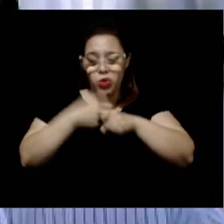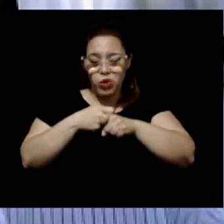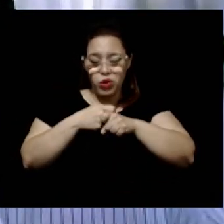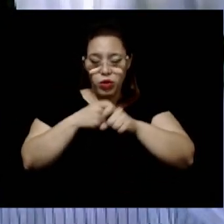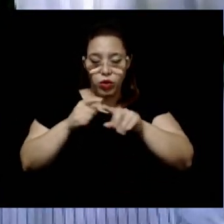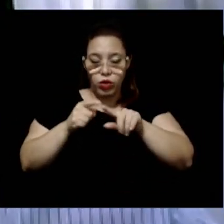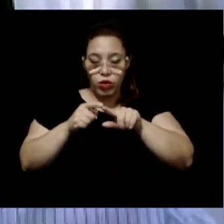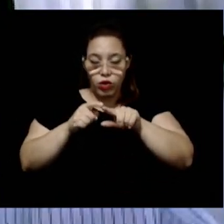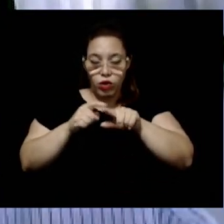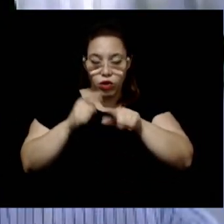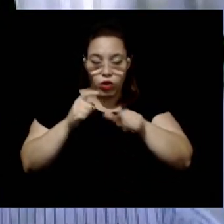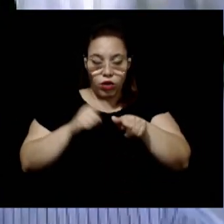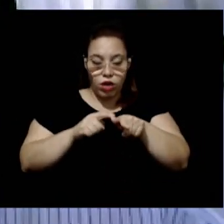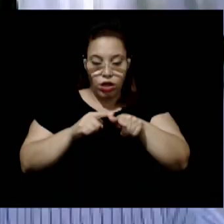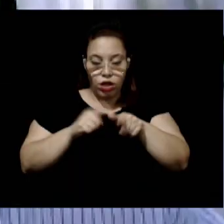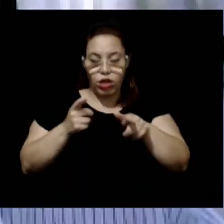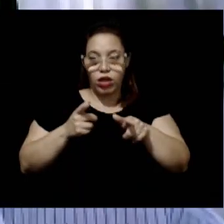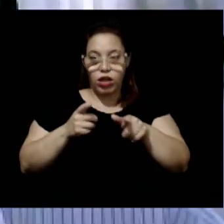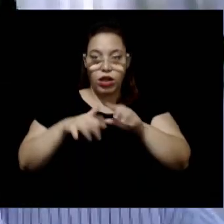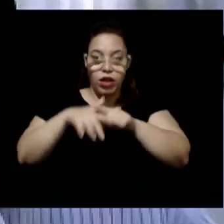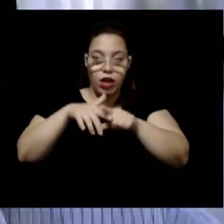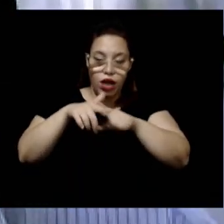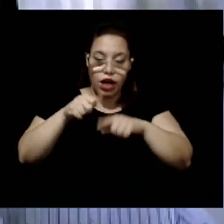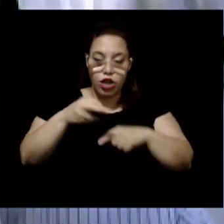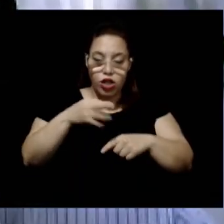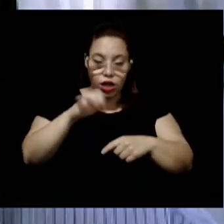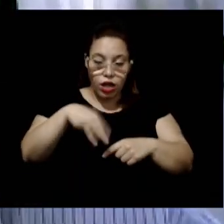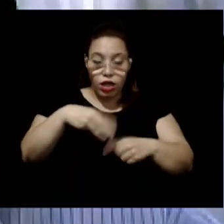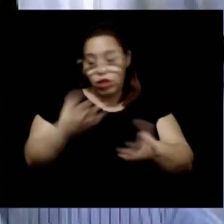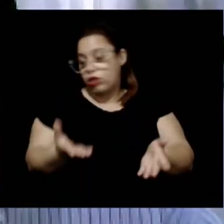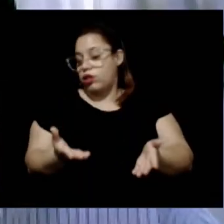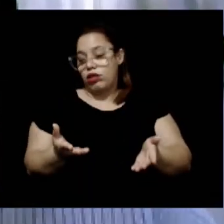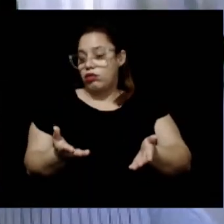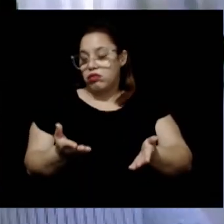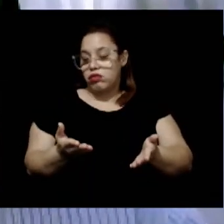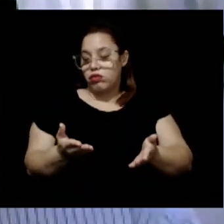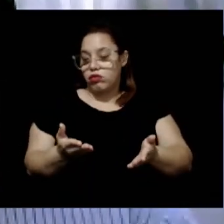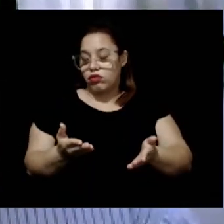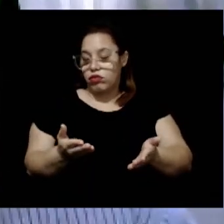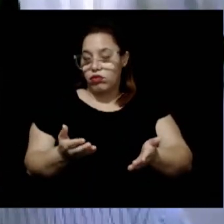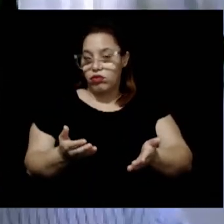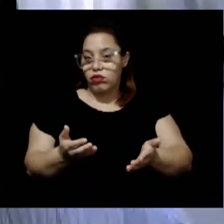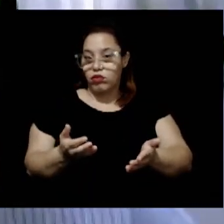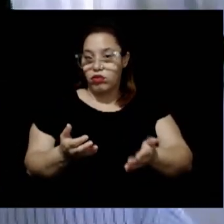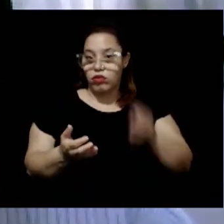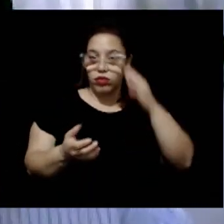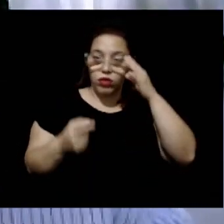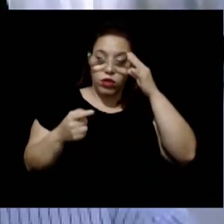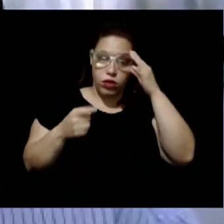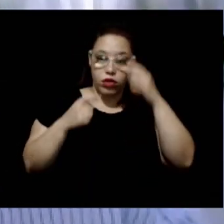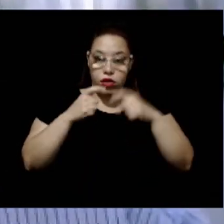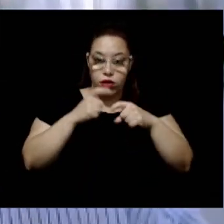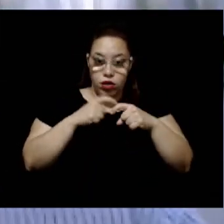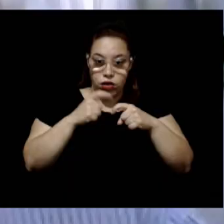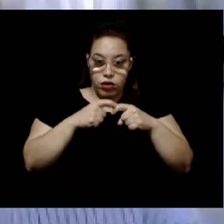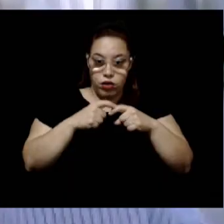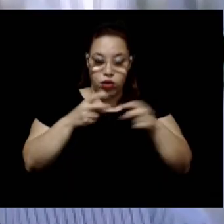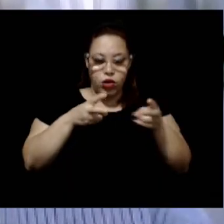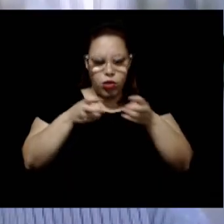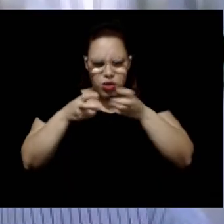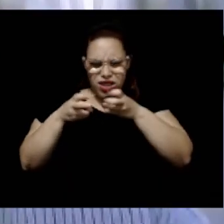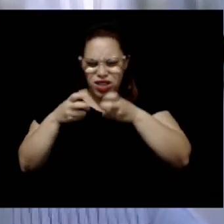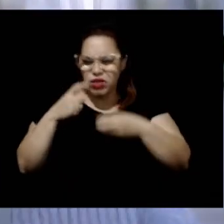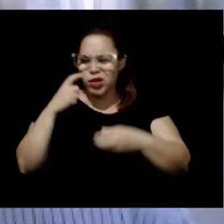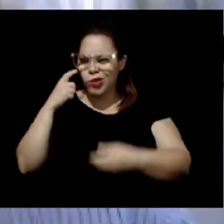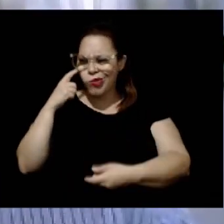calcifica até a cartilagem, né? Mas sim afeta, e aí o médico, observando isso, vai saber